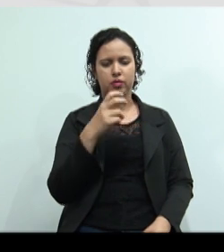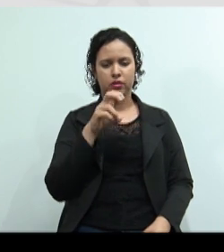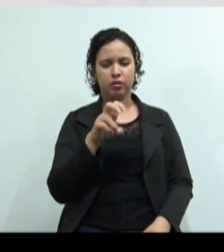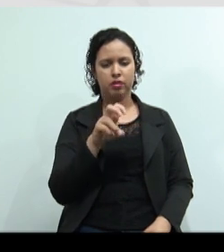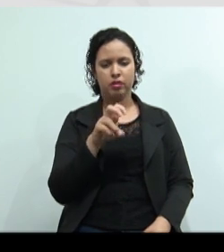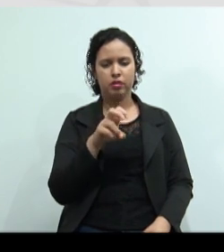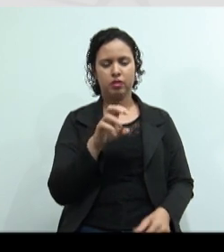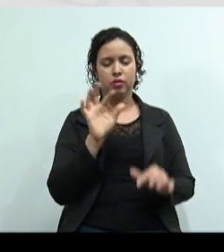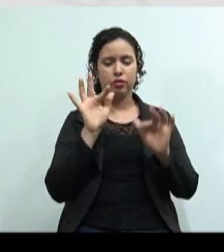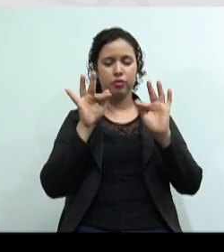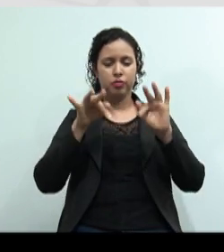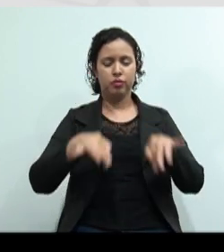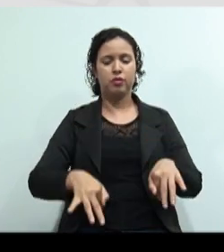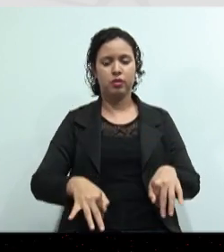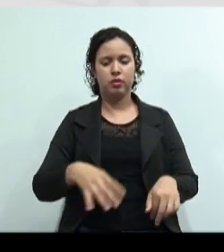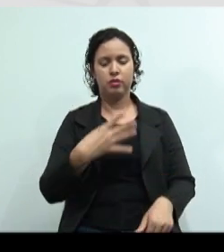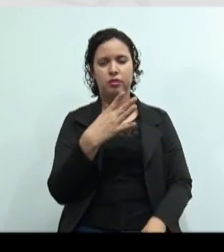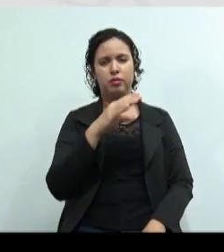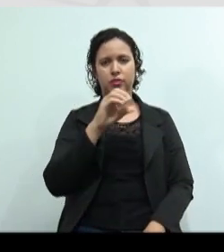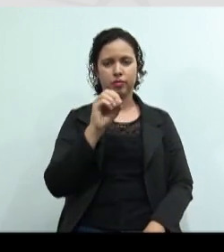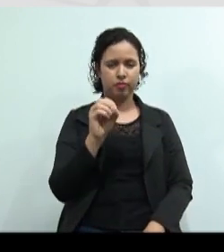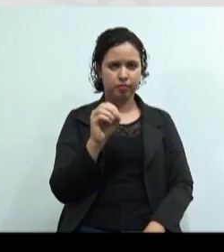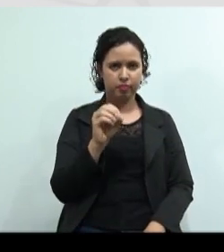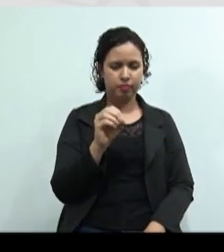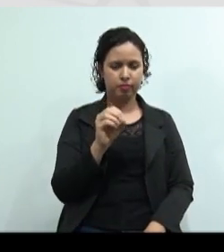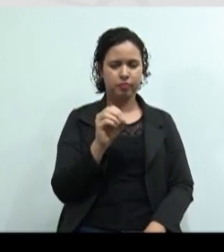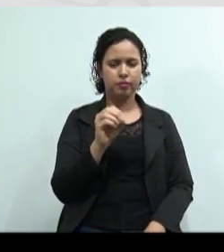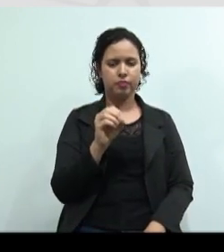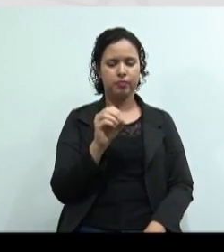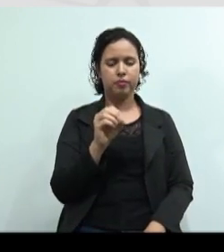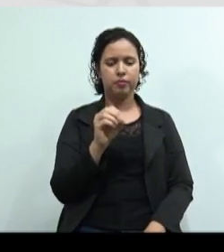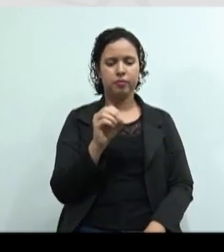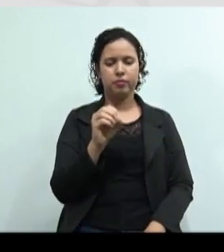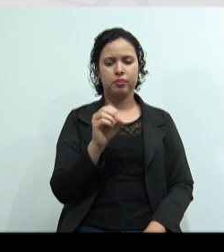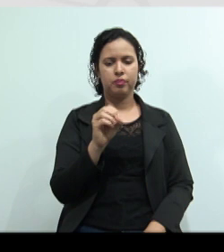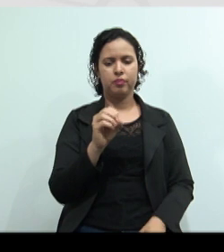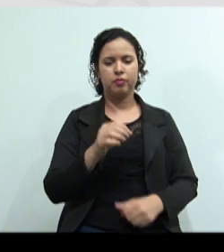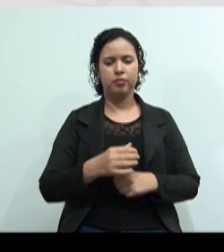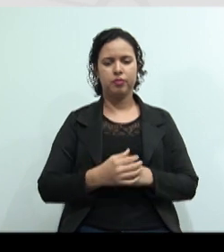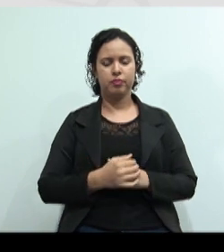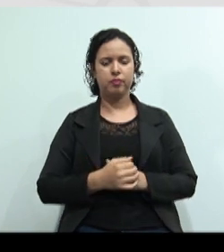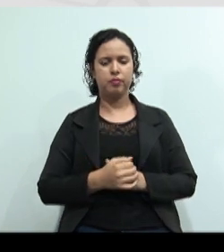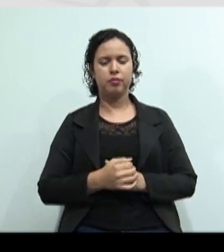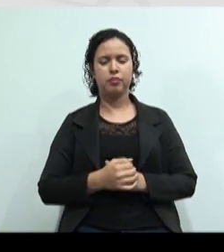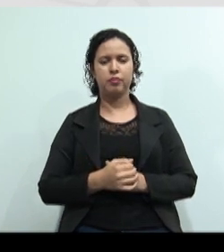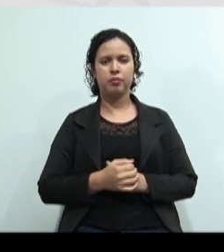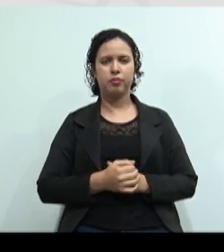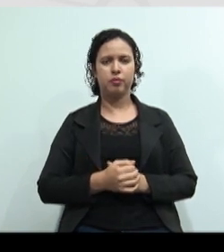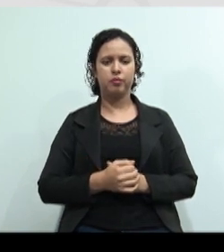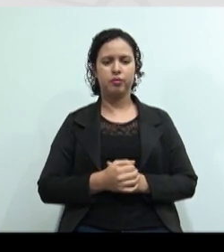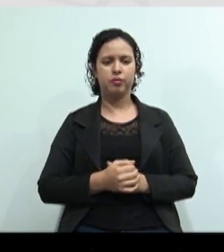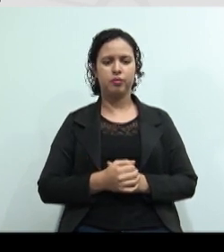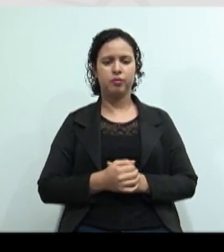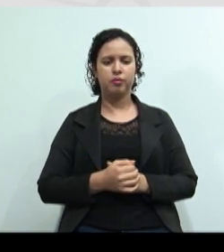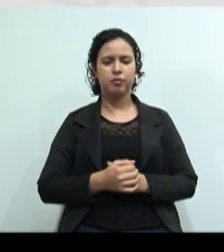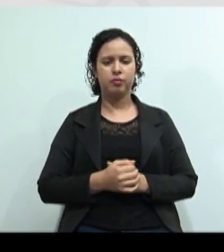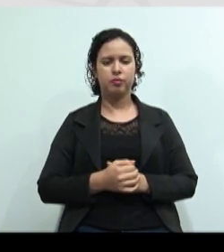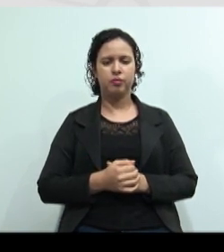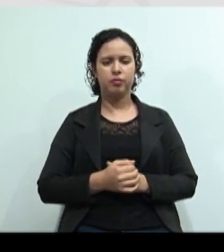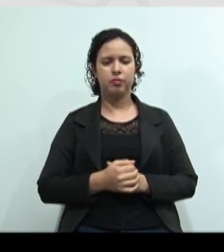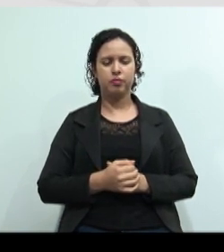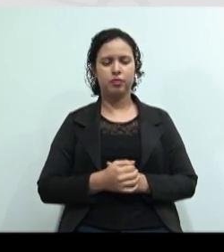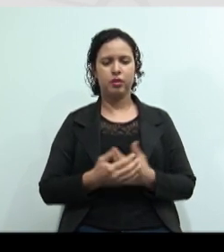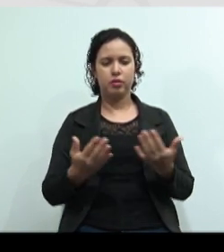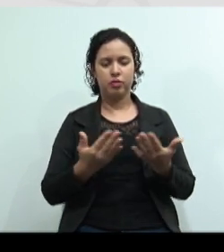estoque final no EPS foi 40 e no PEPS foi 45. Bom,